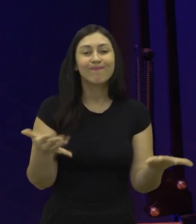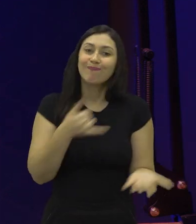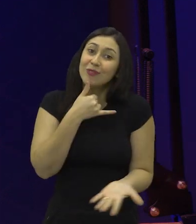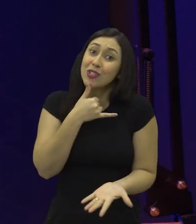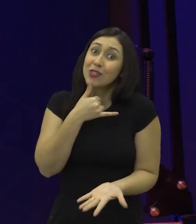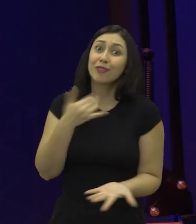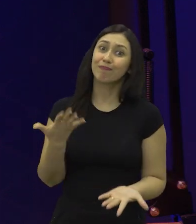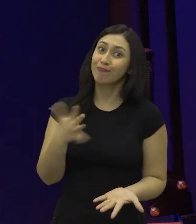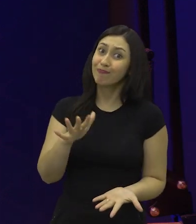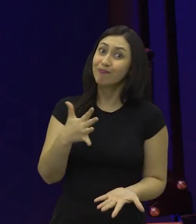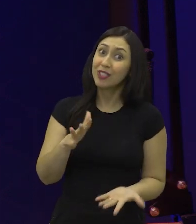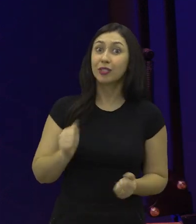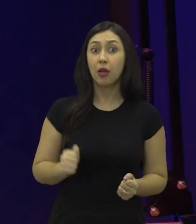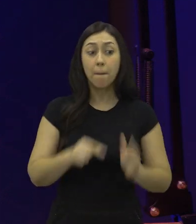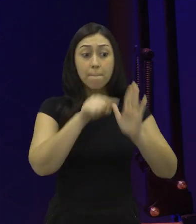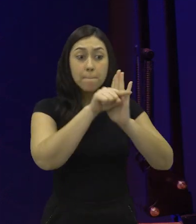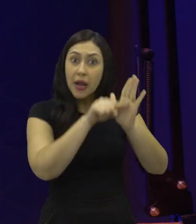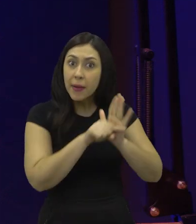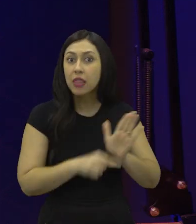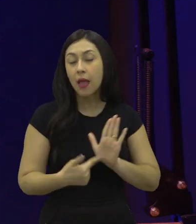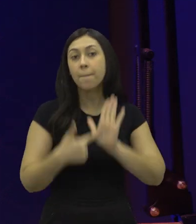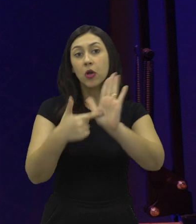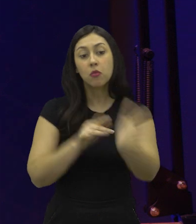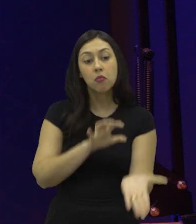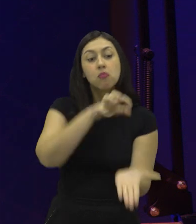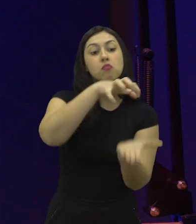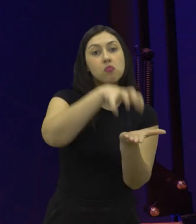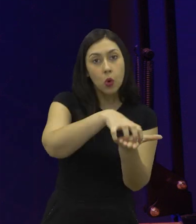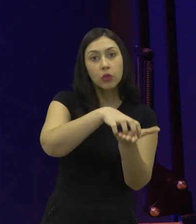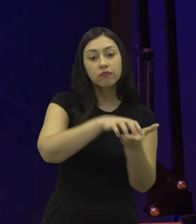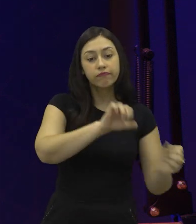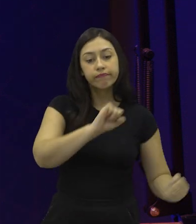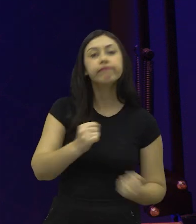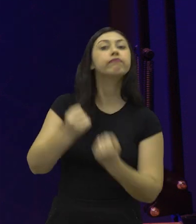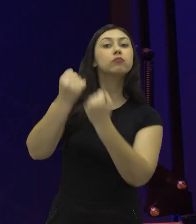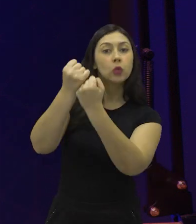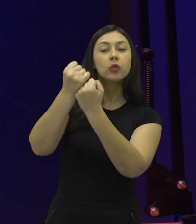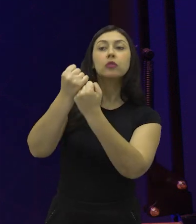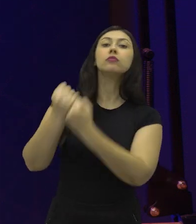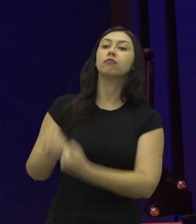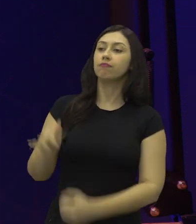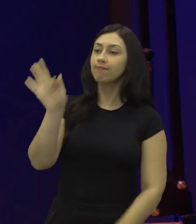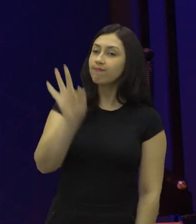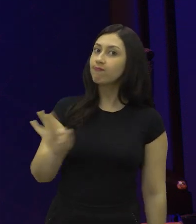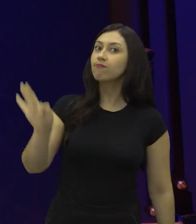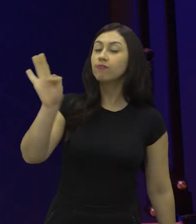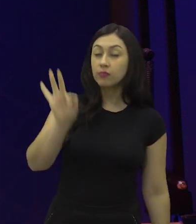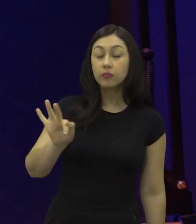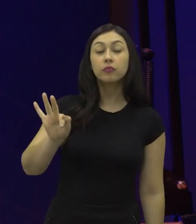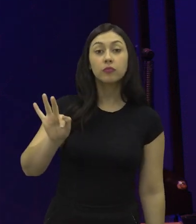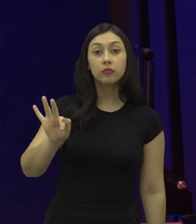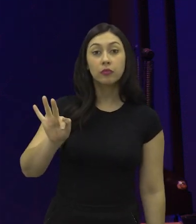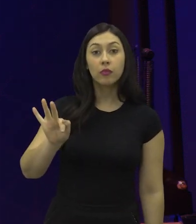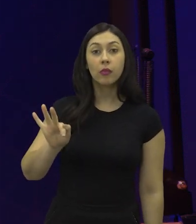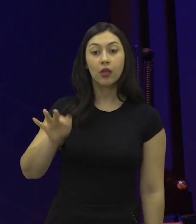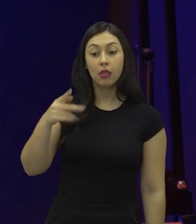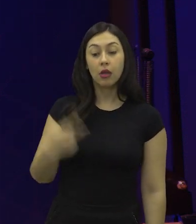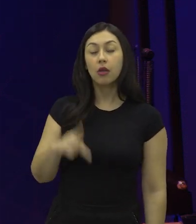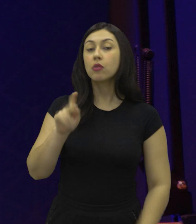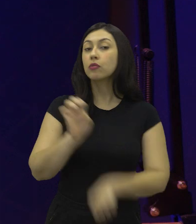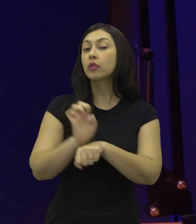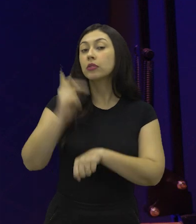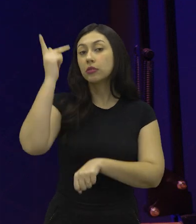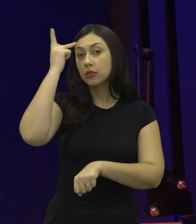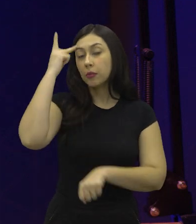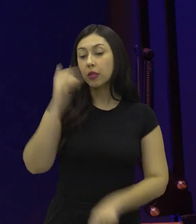ou menos. De acordo com uma pesquisa divulgada pelo Sindicato das Entidades Mantenedoras de Estabelecimentos de Ensino Superior